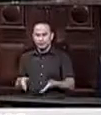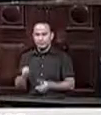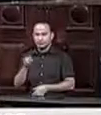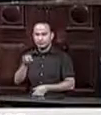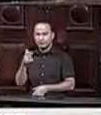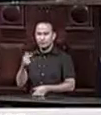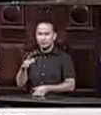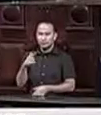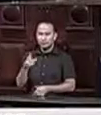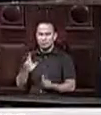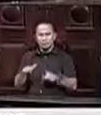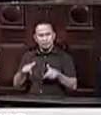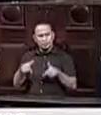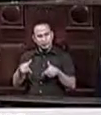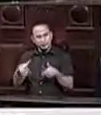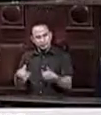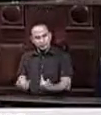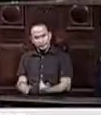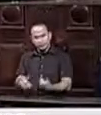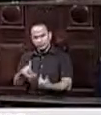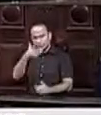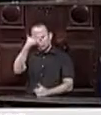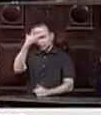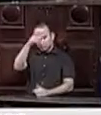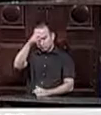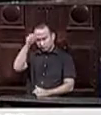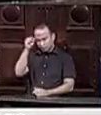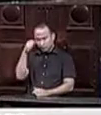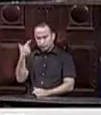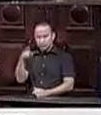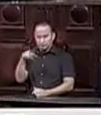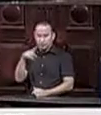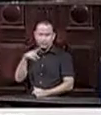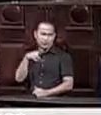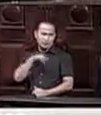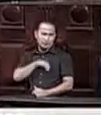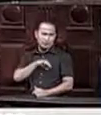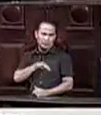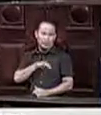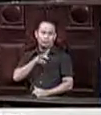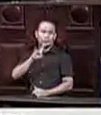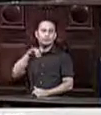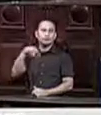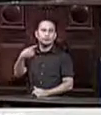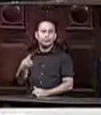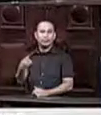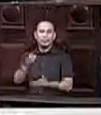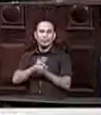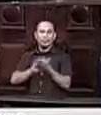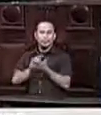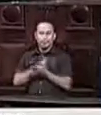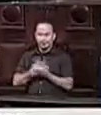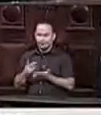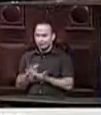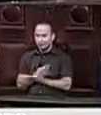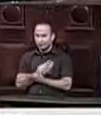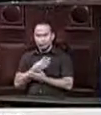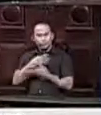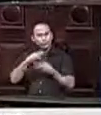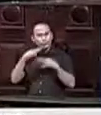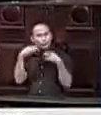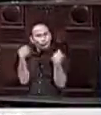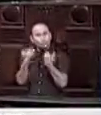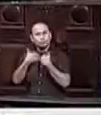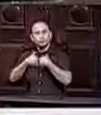houvesse essa ação, os servidores não teriam seu pagamento, no dia seguinte nada aconteceu, tudo continua